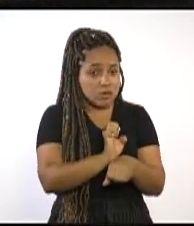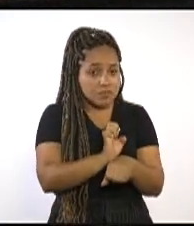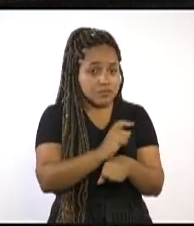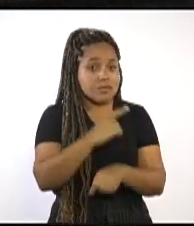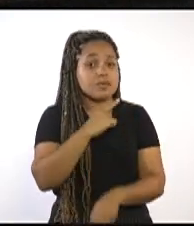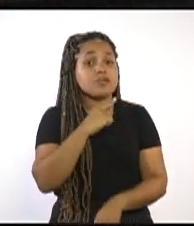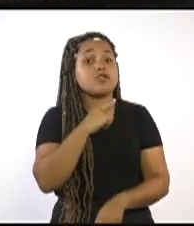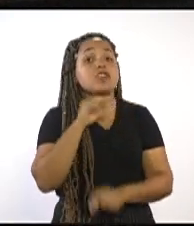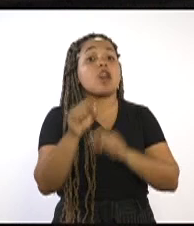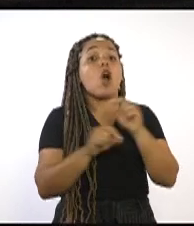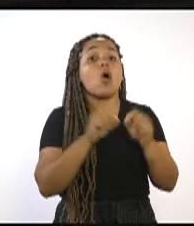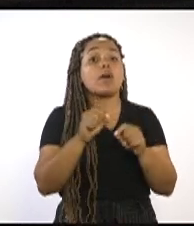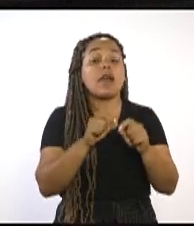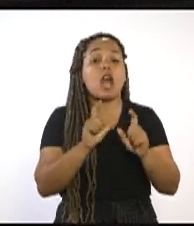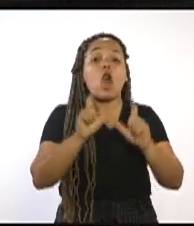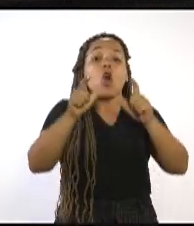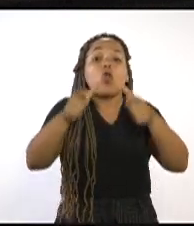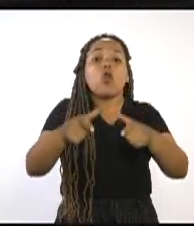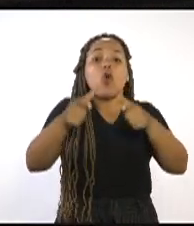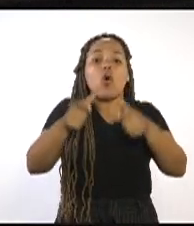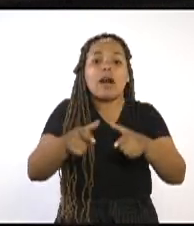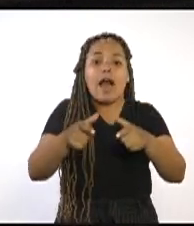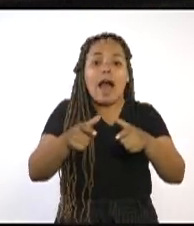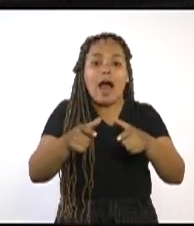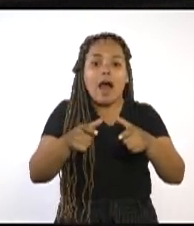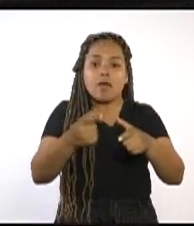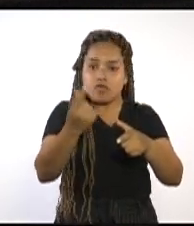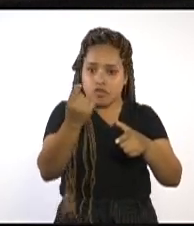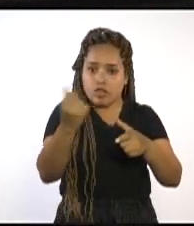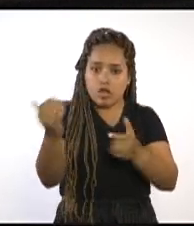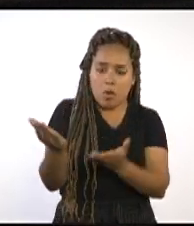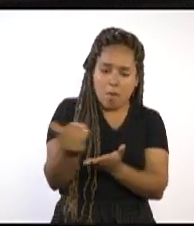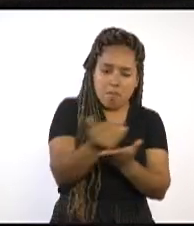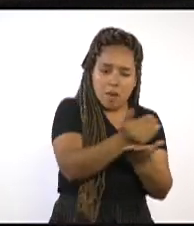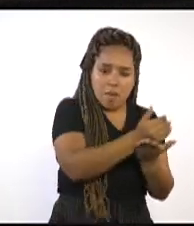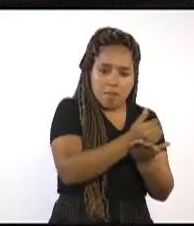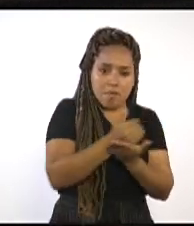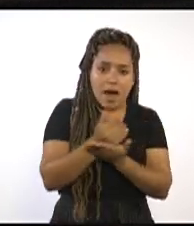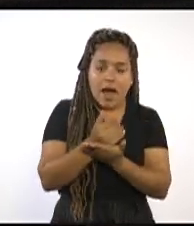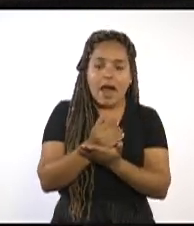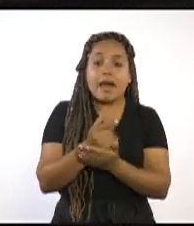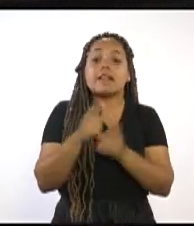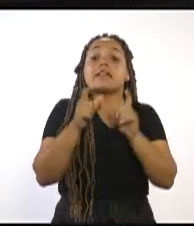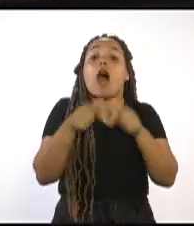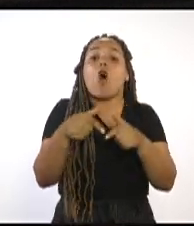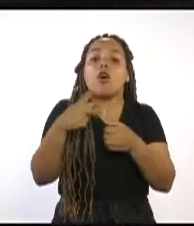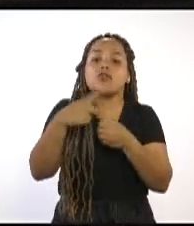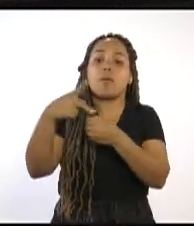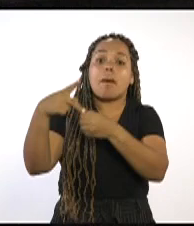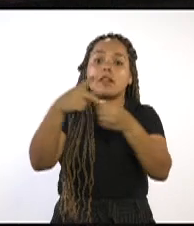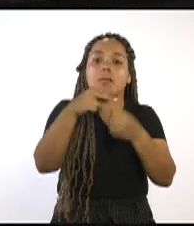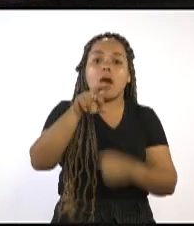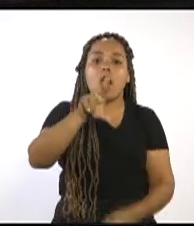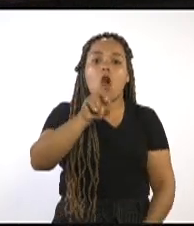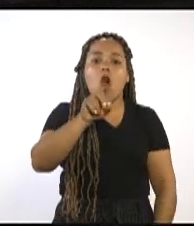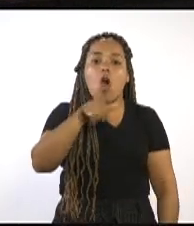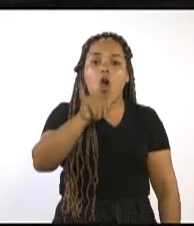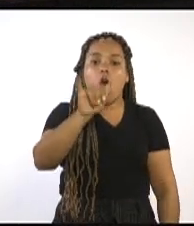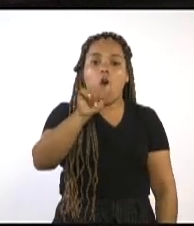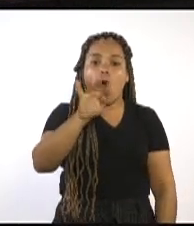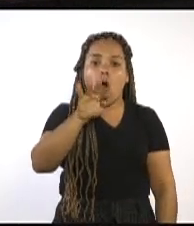tinha alocado dinheiro firme, derivado dos royalties de participações especiais,